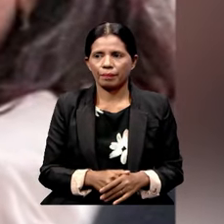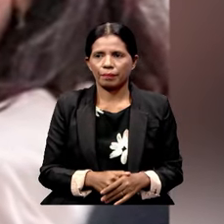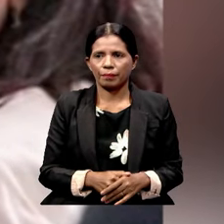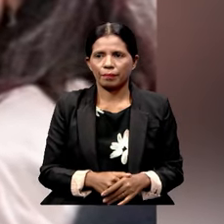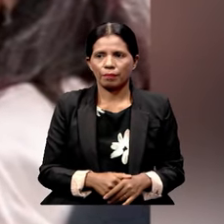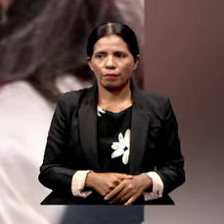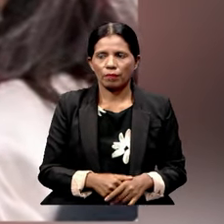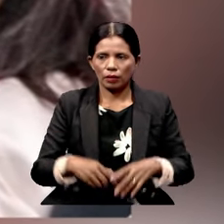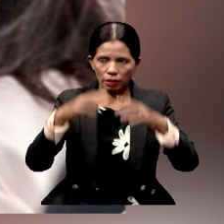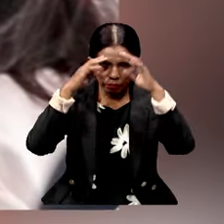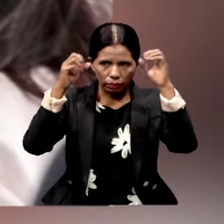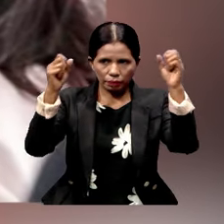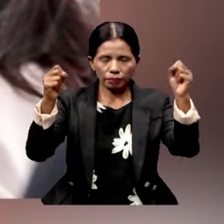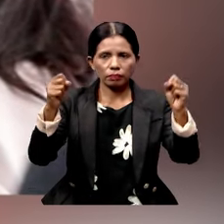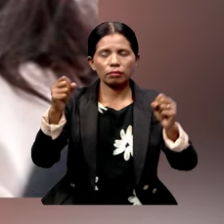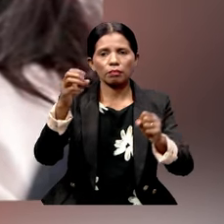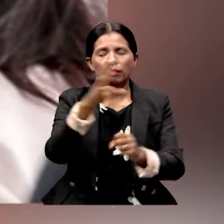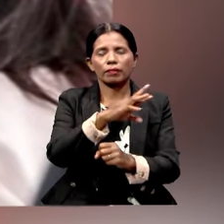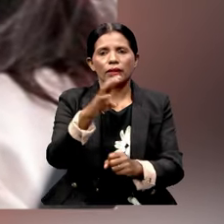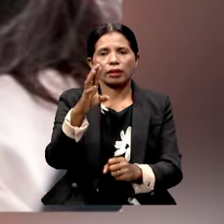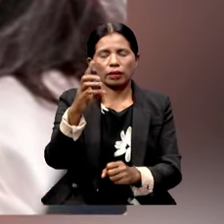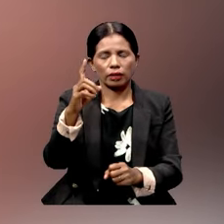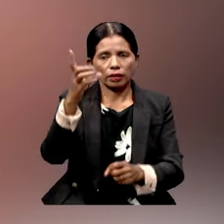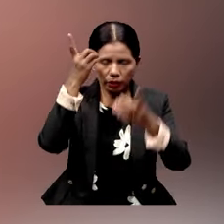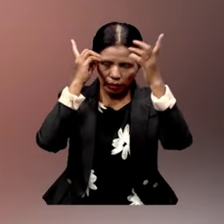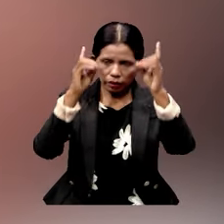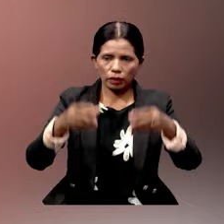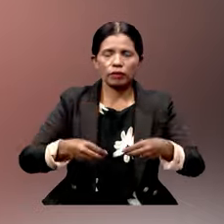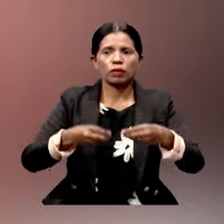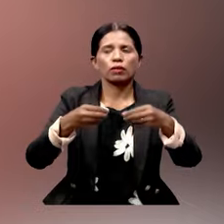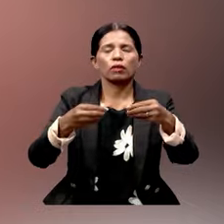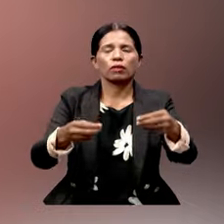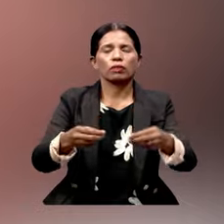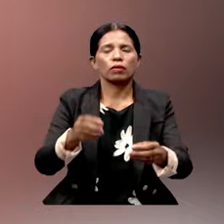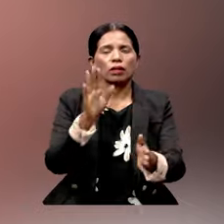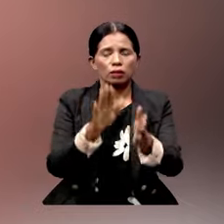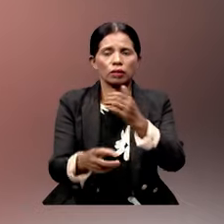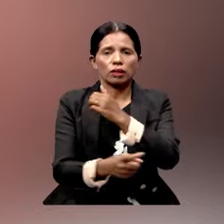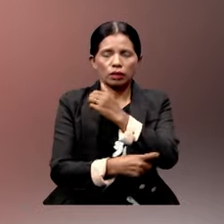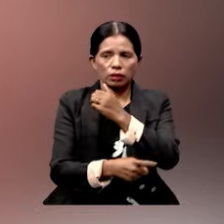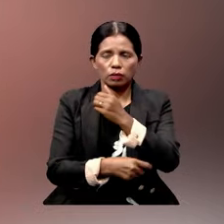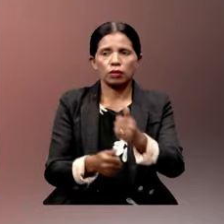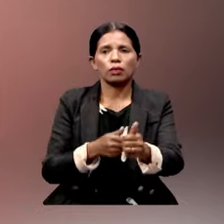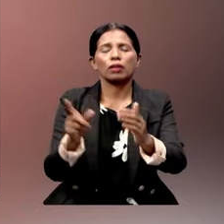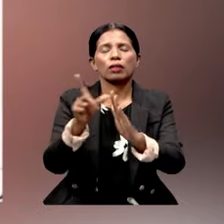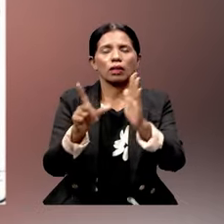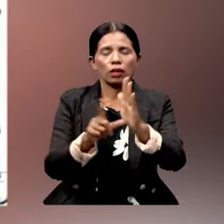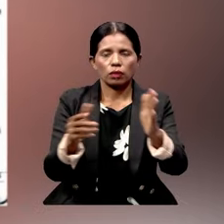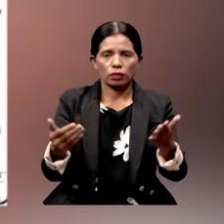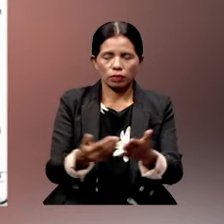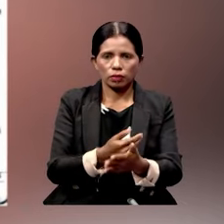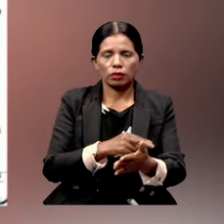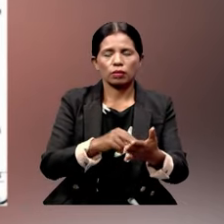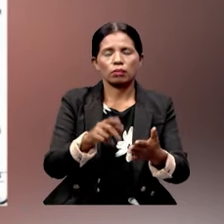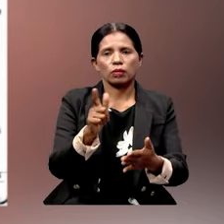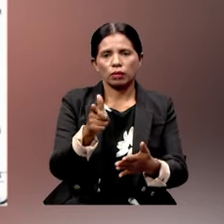antes né presidente da república declara decisão de benio foti ou de foi indulto baseia ba lei fon número ruanulo barra